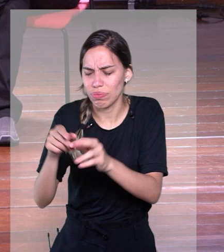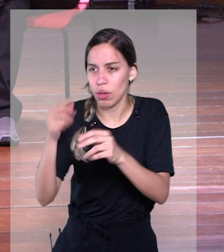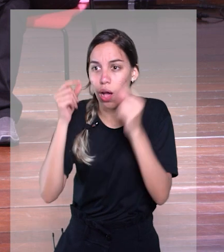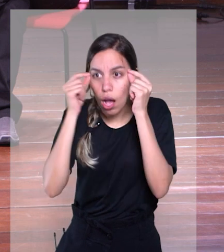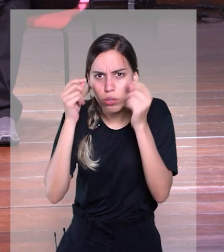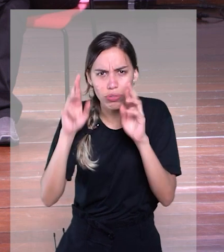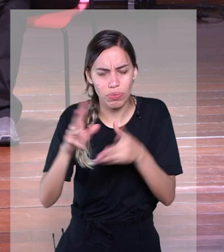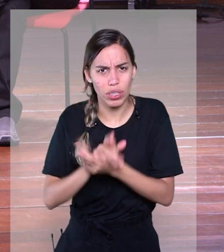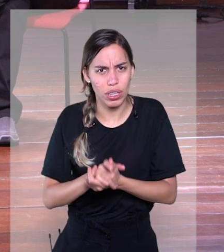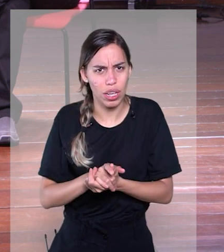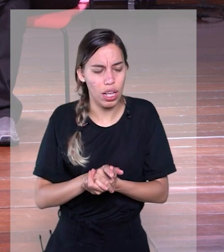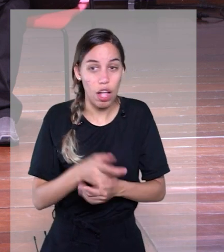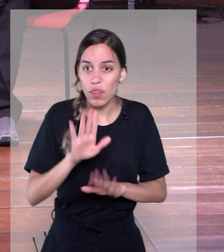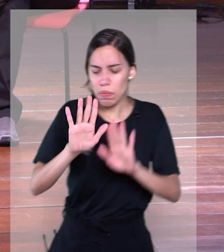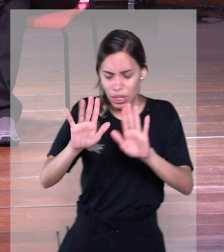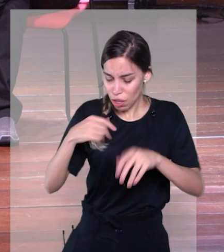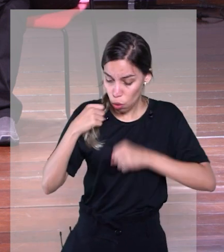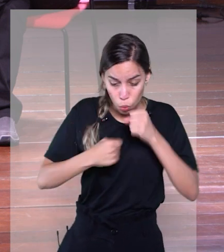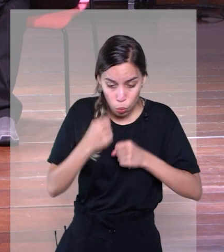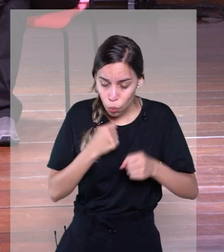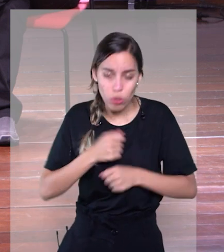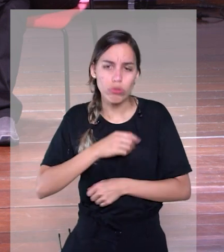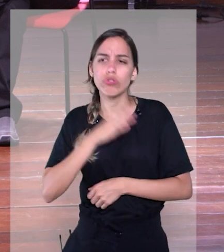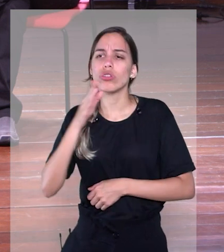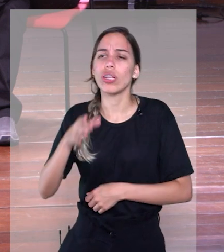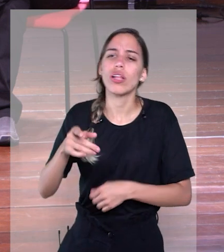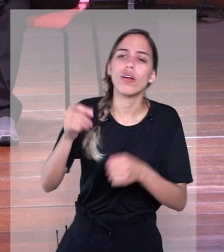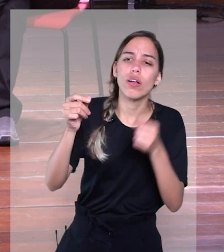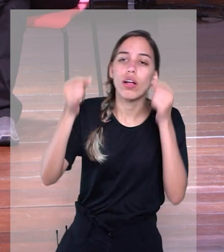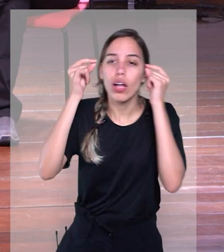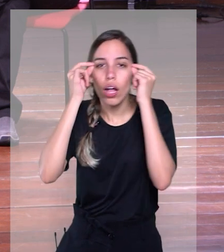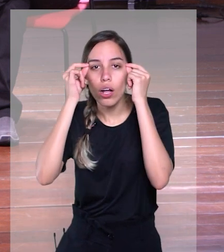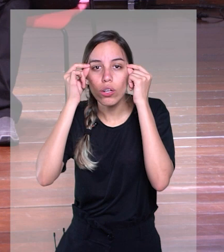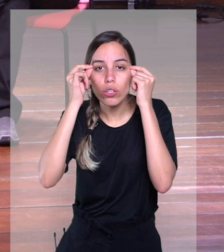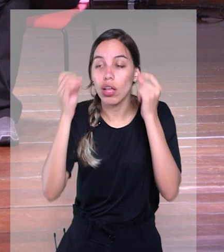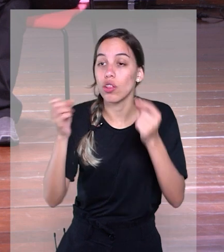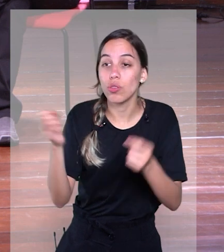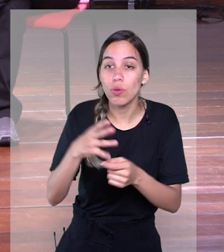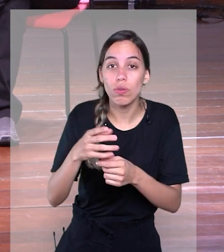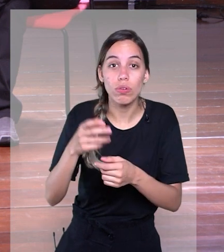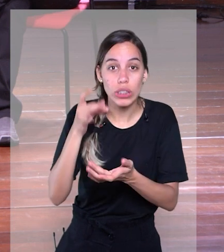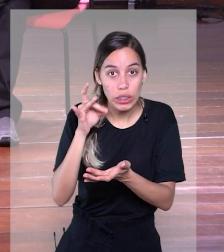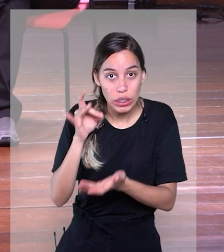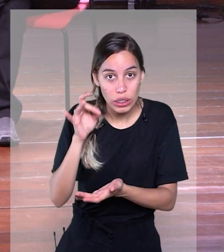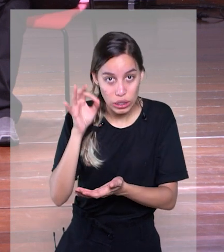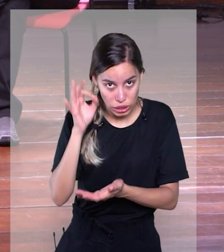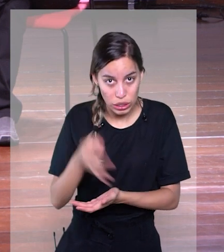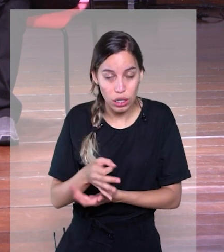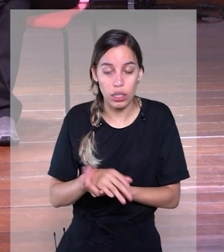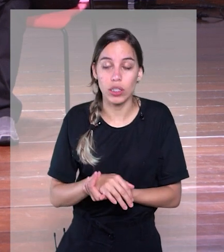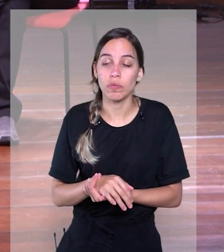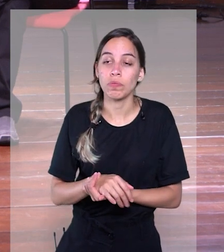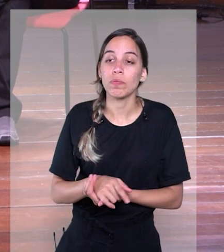depois roubaram de novo. Então já roubaram 14 vezes os óculos, e o curioso é que já gastaram mais dinheiro